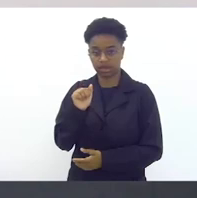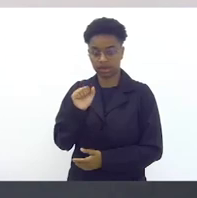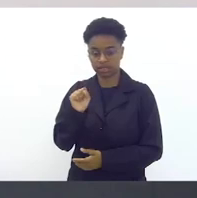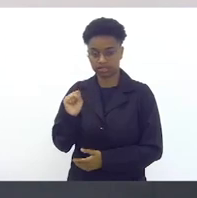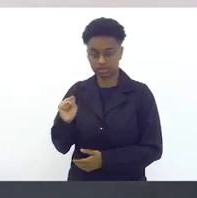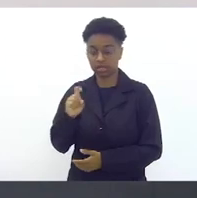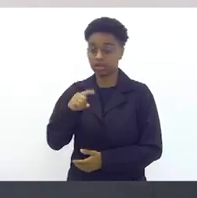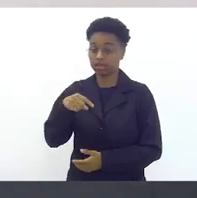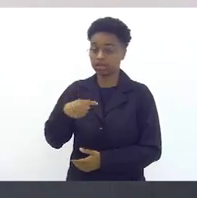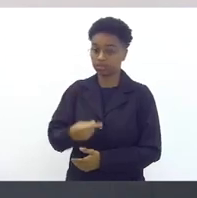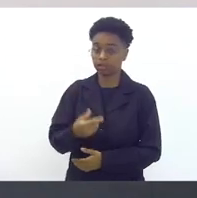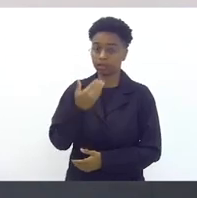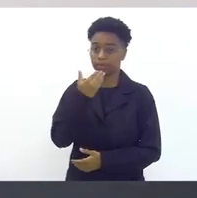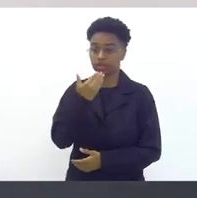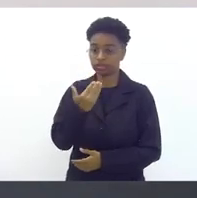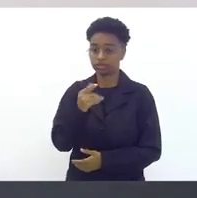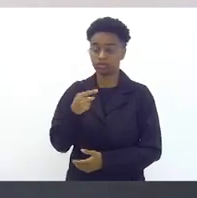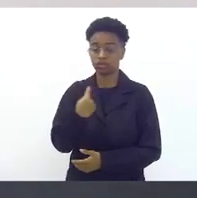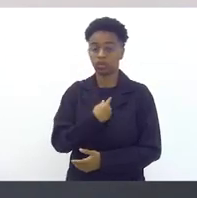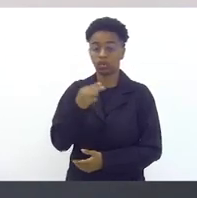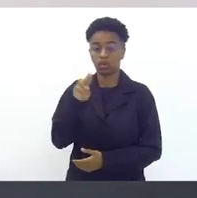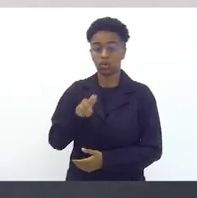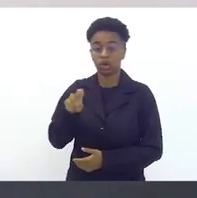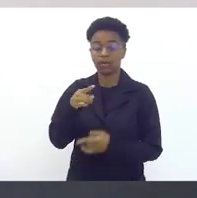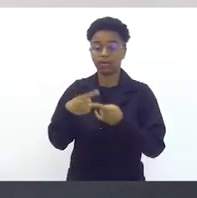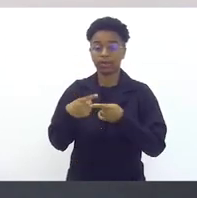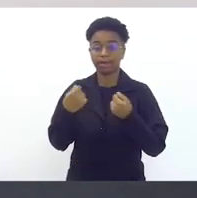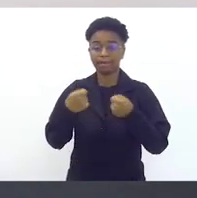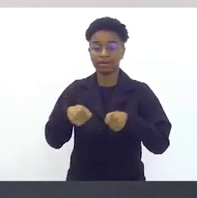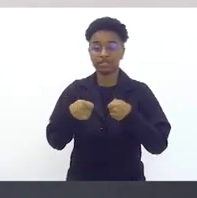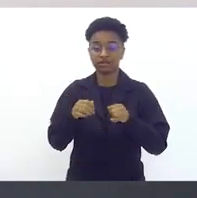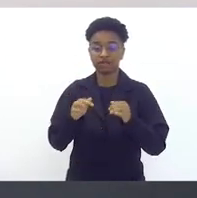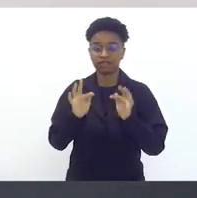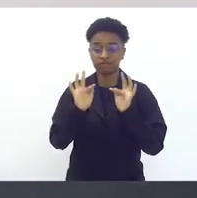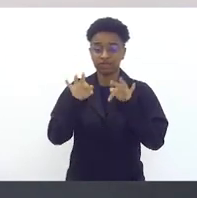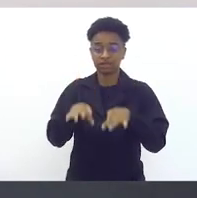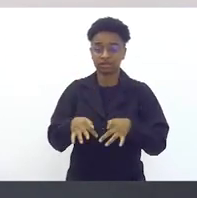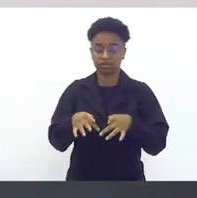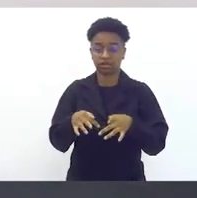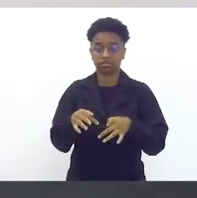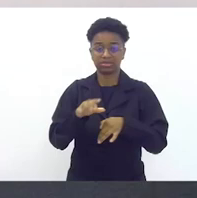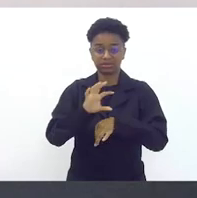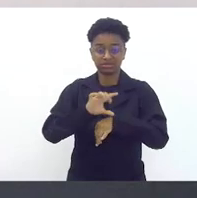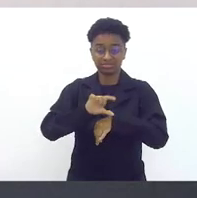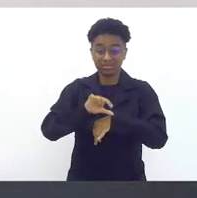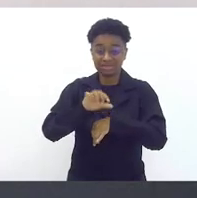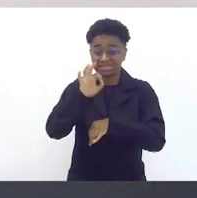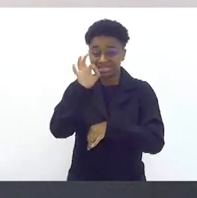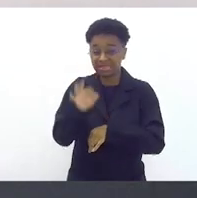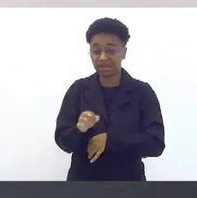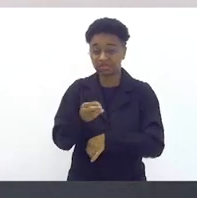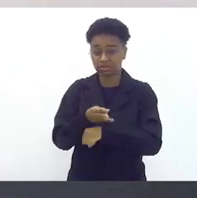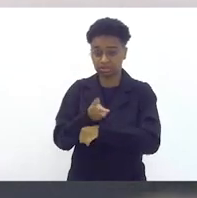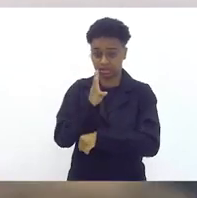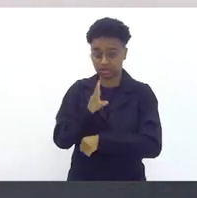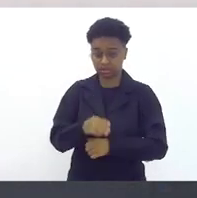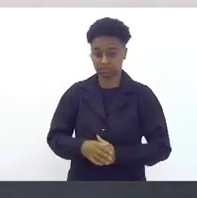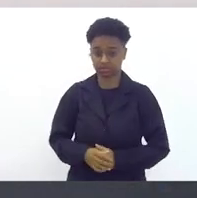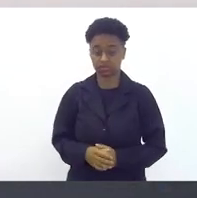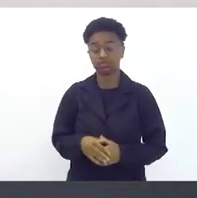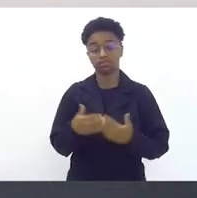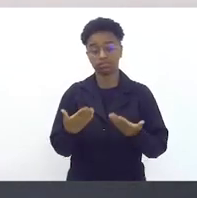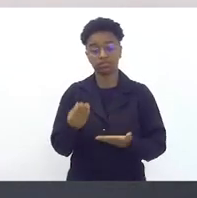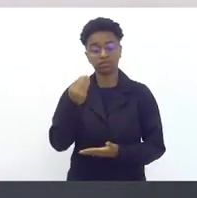gente otimizar, porque nós temos que encerrar essa audiência às 3 horas, tá? Então, para a gente otimizar